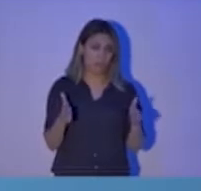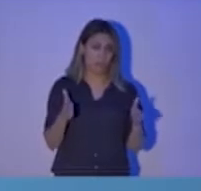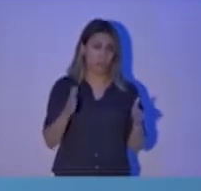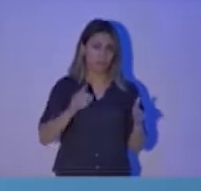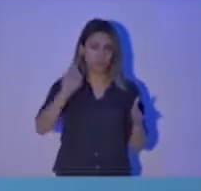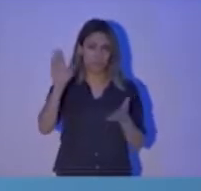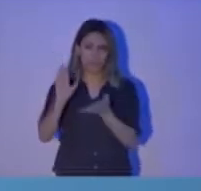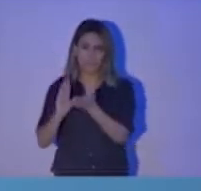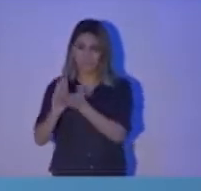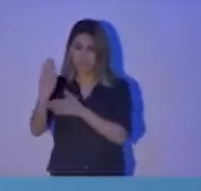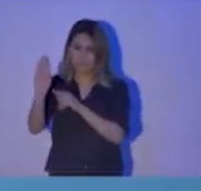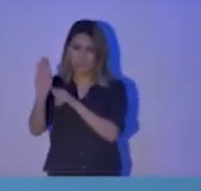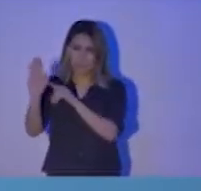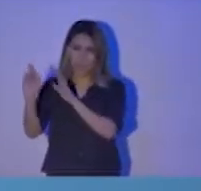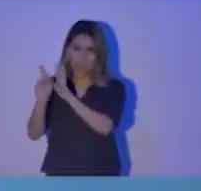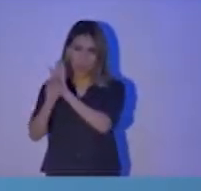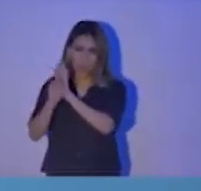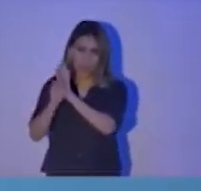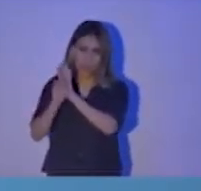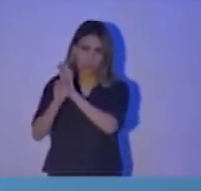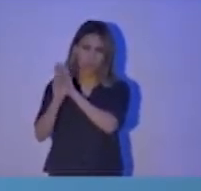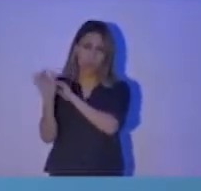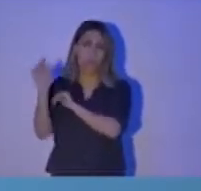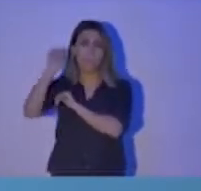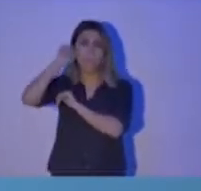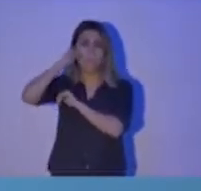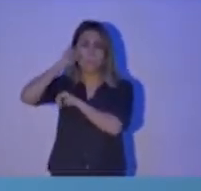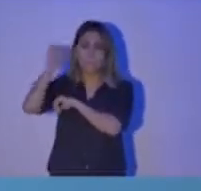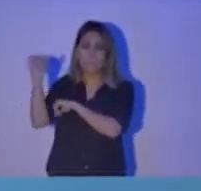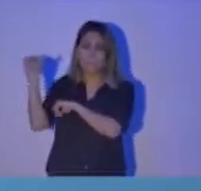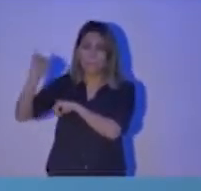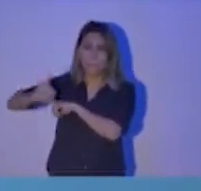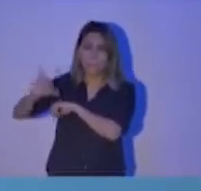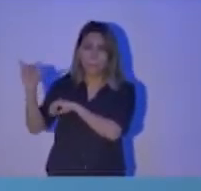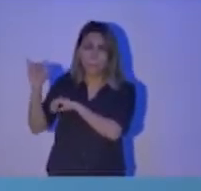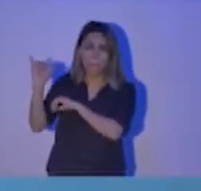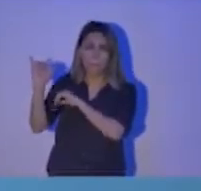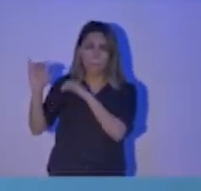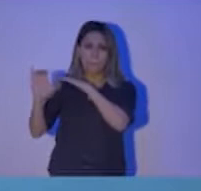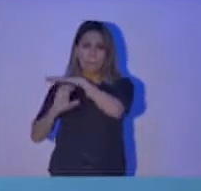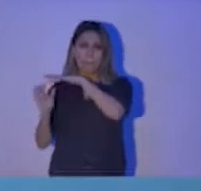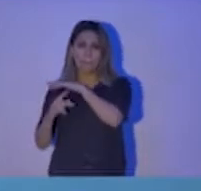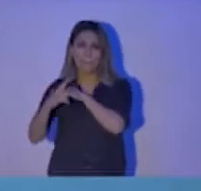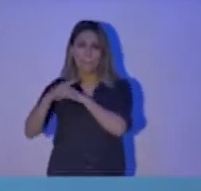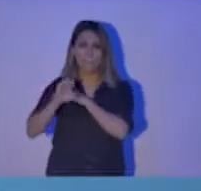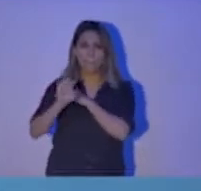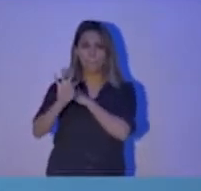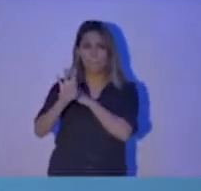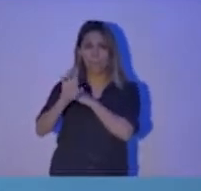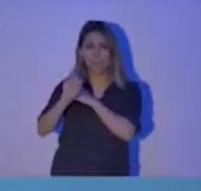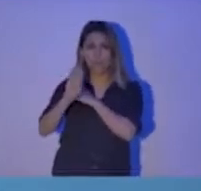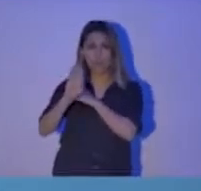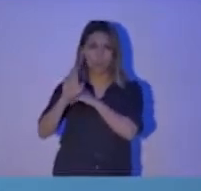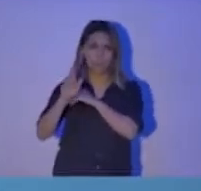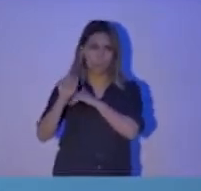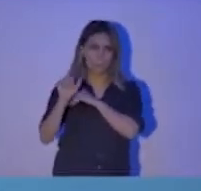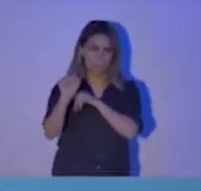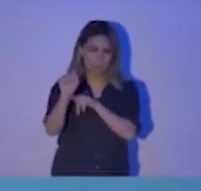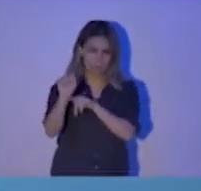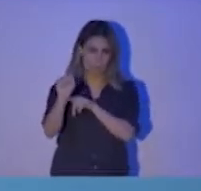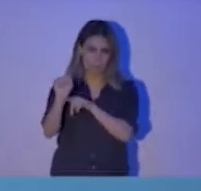frentes que atuou nisso foi um deputado membro da Comissão da Educação, o deputado Idilvan Alencar, do PDT do